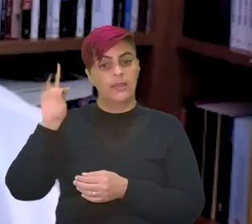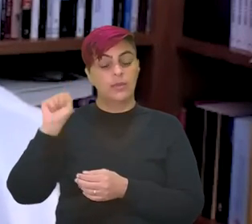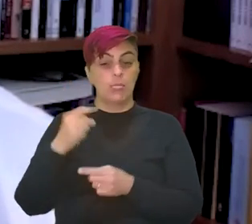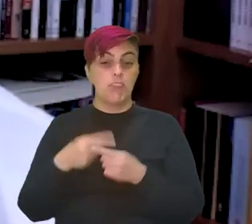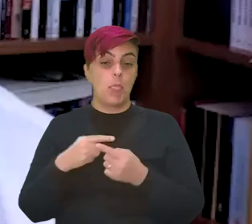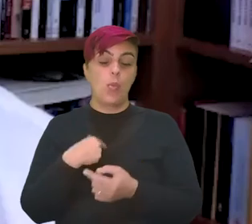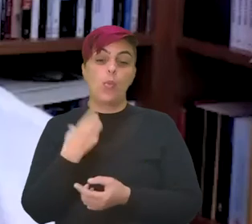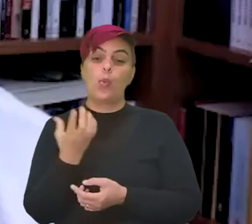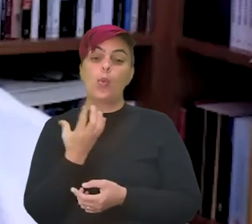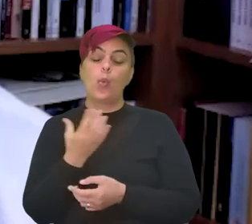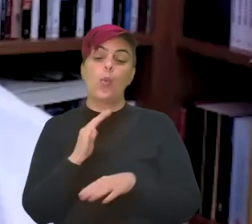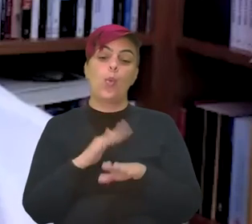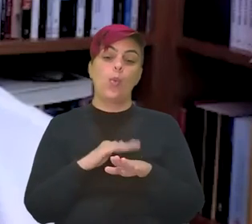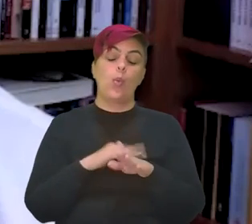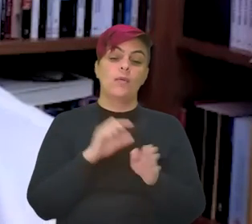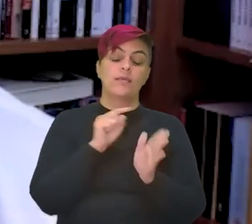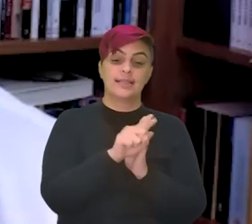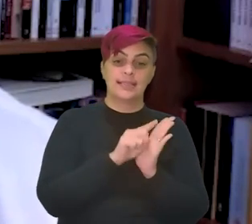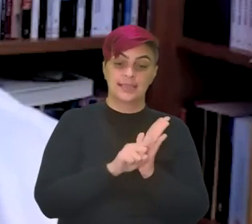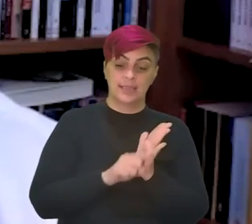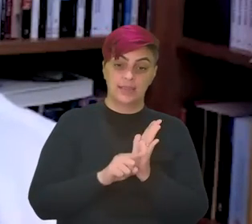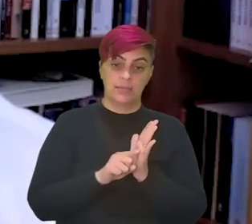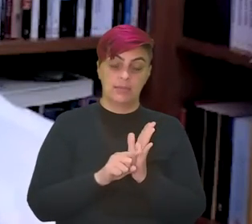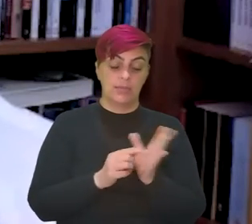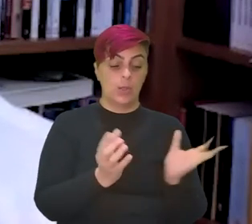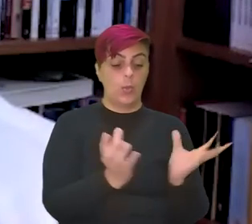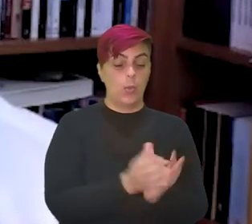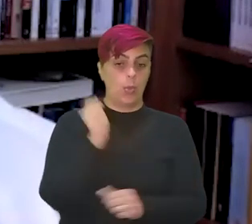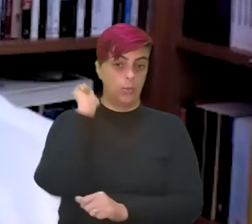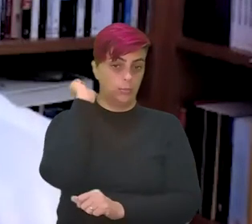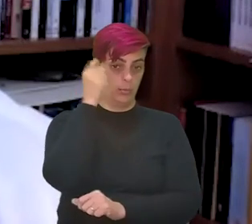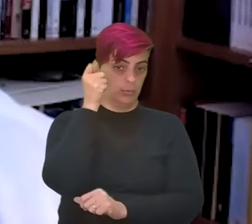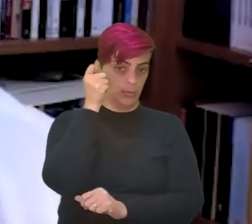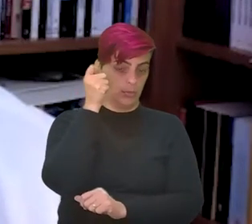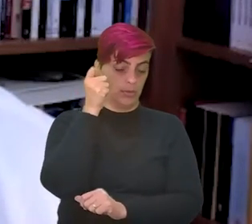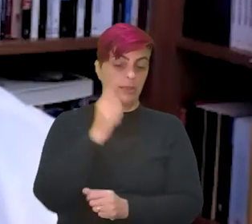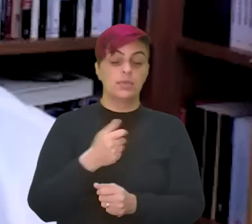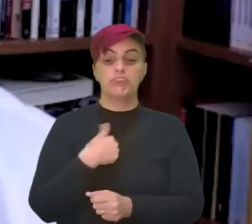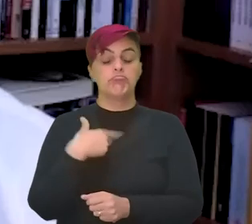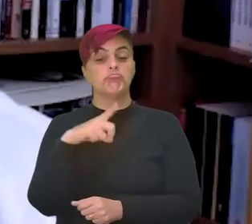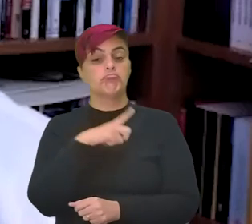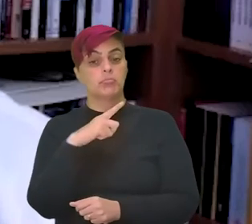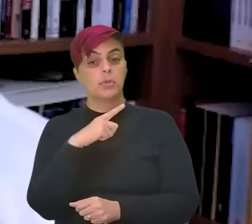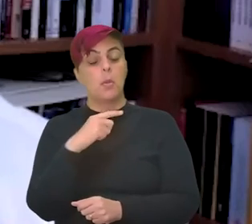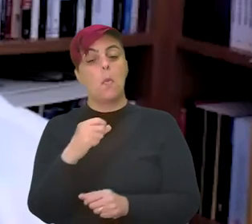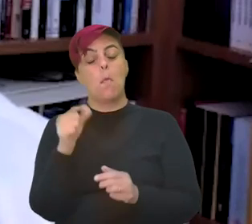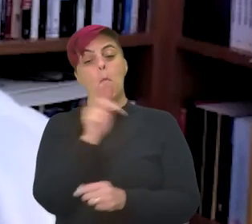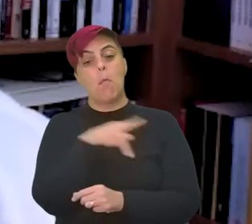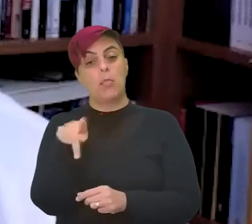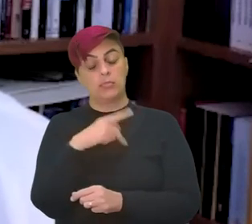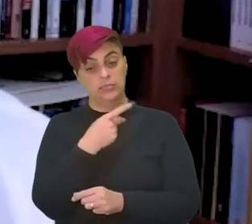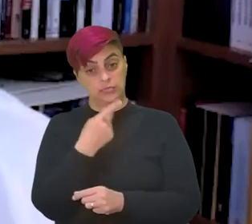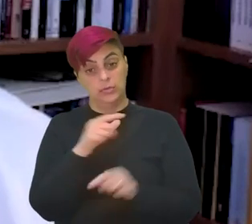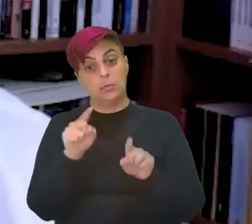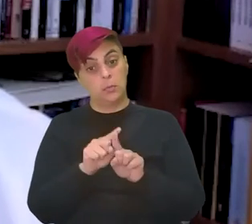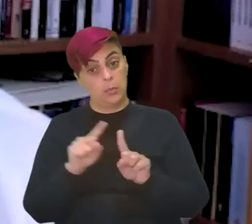pretendia fazer pesquisa com pescadores, E eu tive um professor que disse,